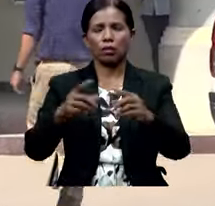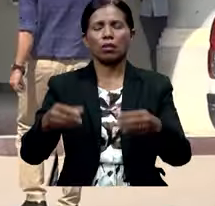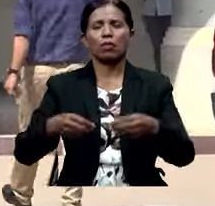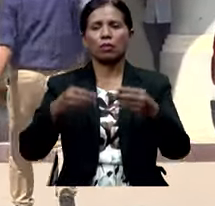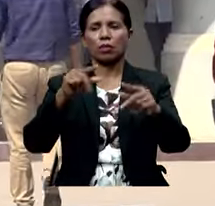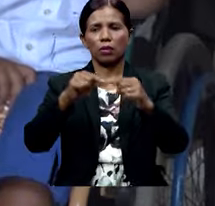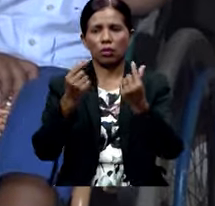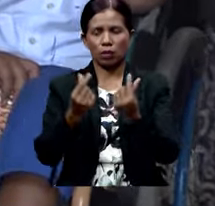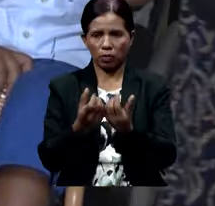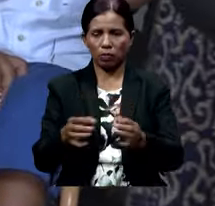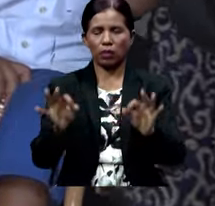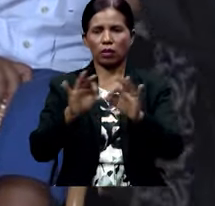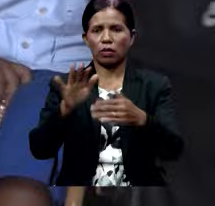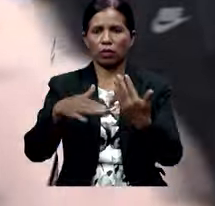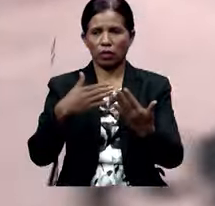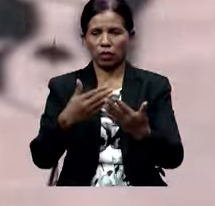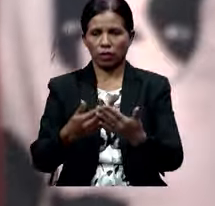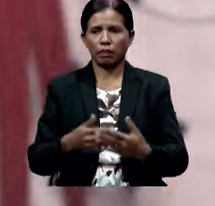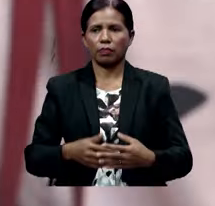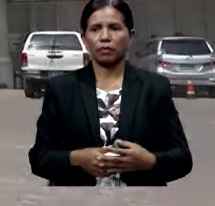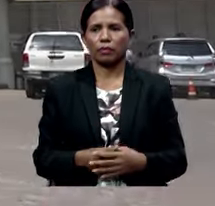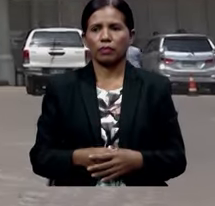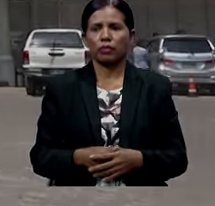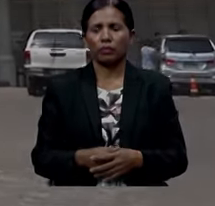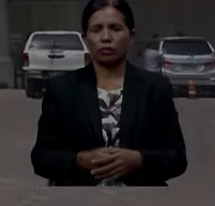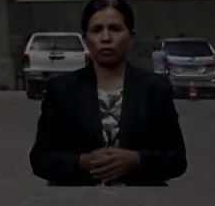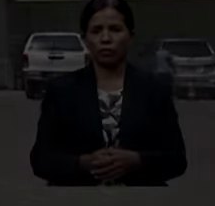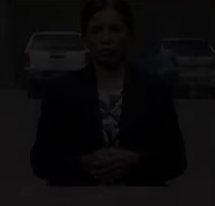date ba grupo prioritário. Emerenciana Martins, Merito da Costa, Yemen.